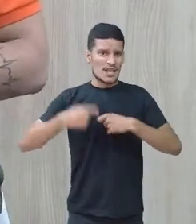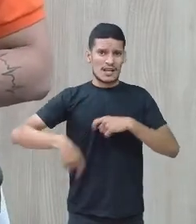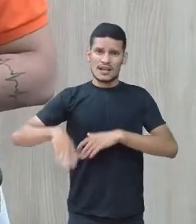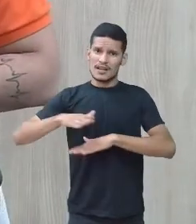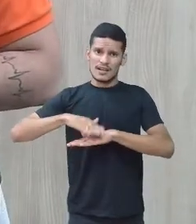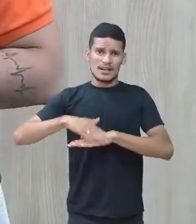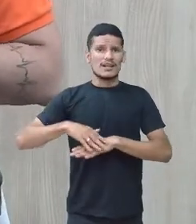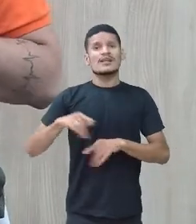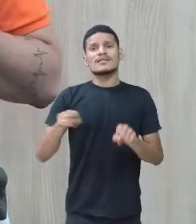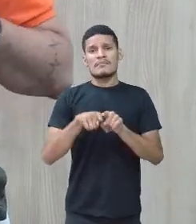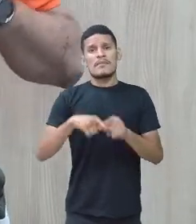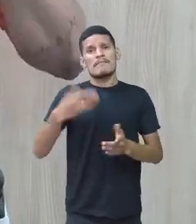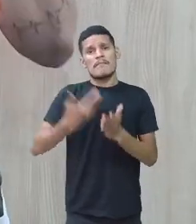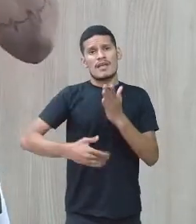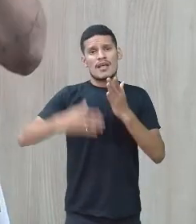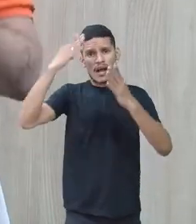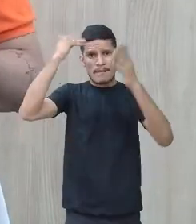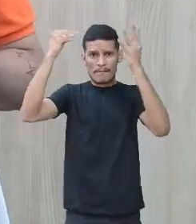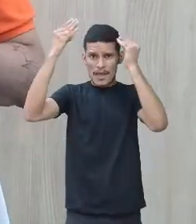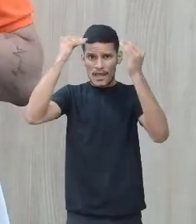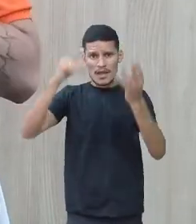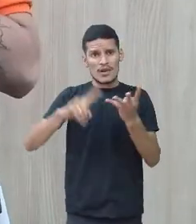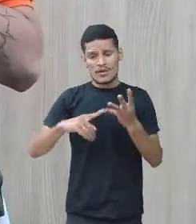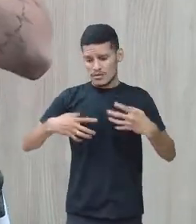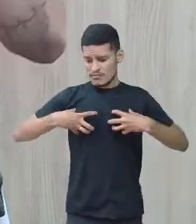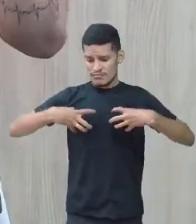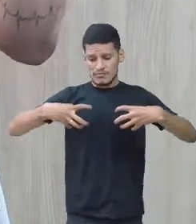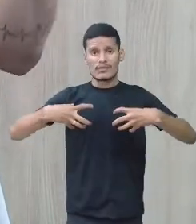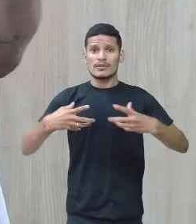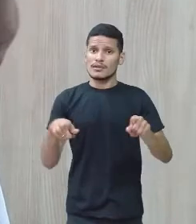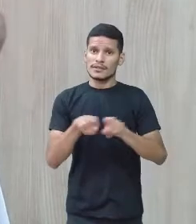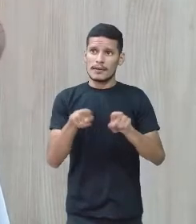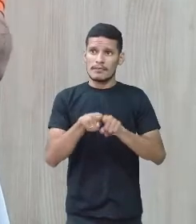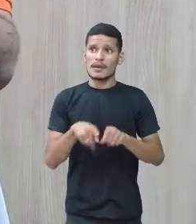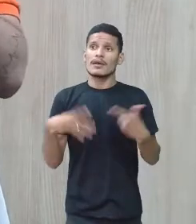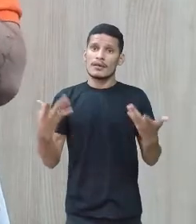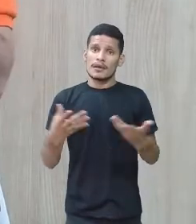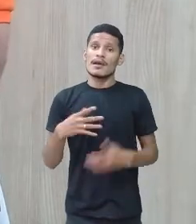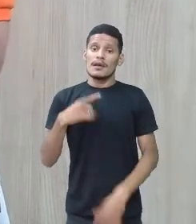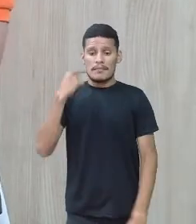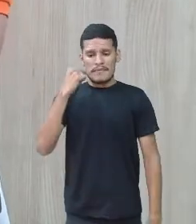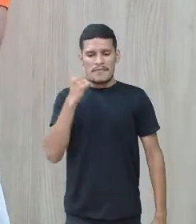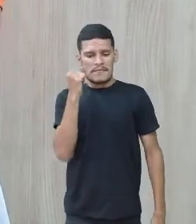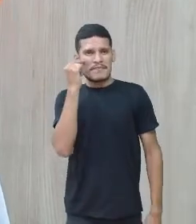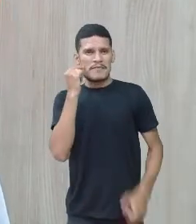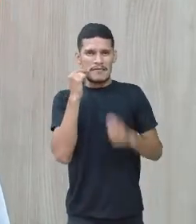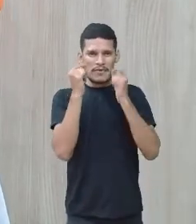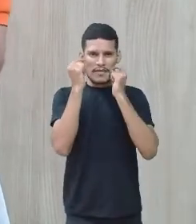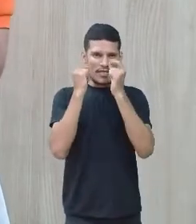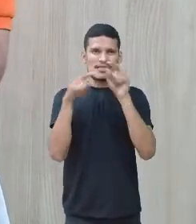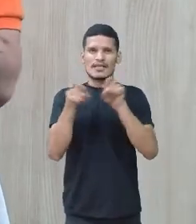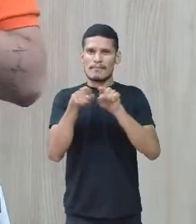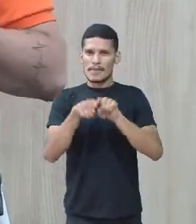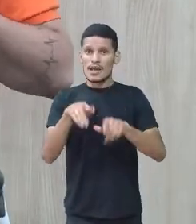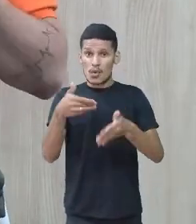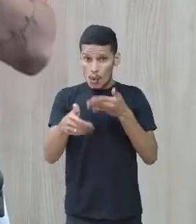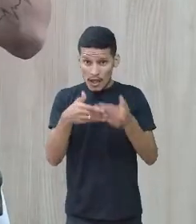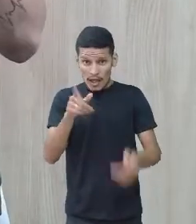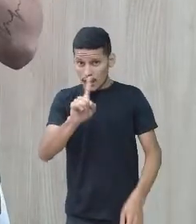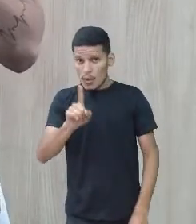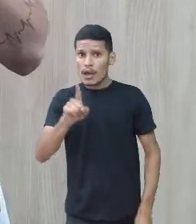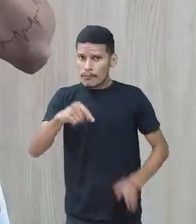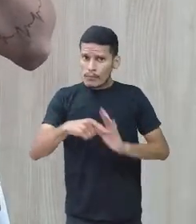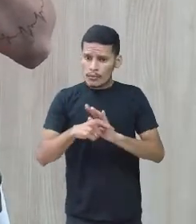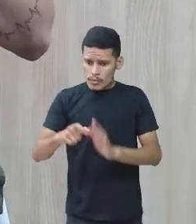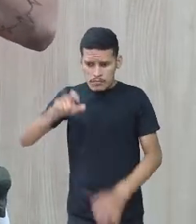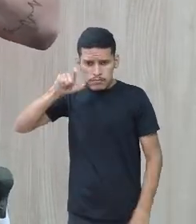né? Calvície, o crescimento da mama, e aí acne, né? Então, tipo, não é qualquer acne, são aquelas